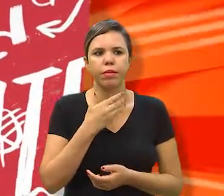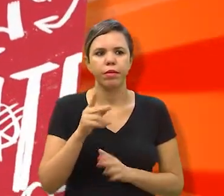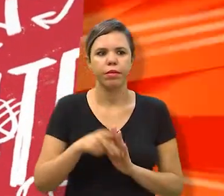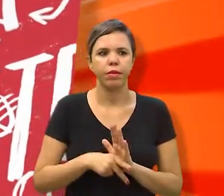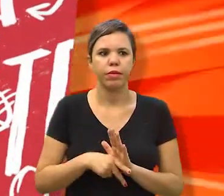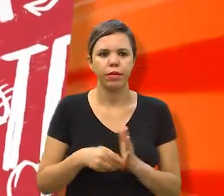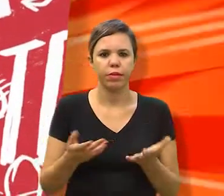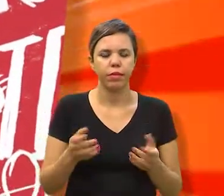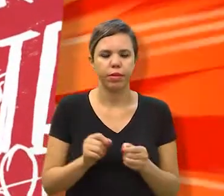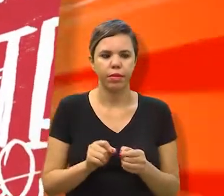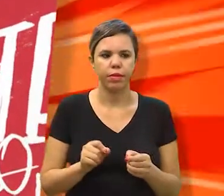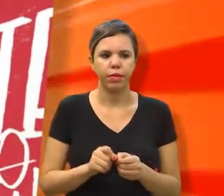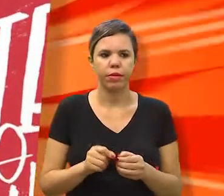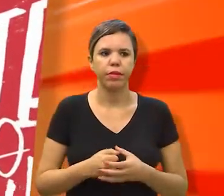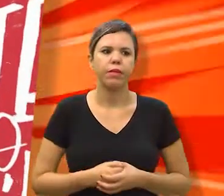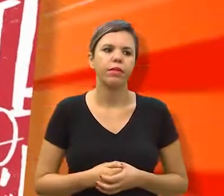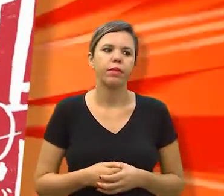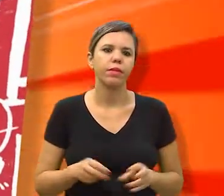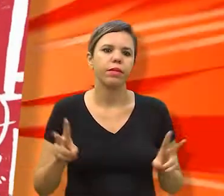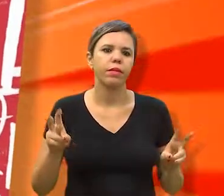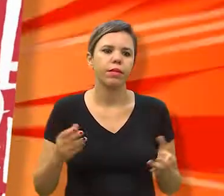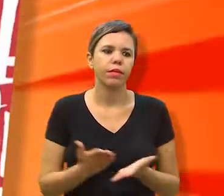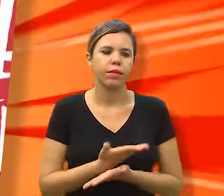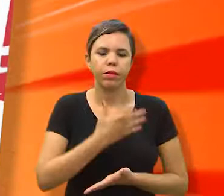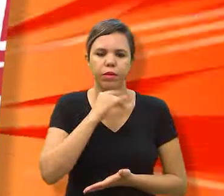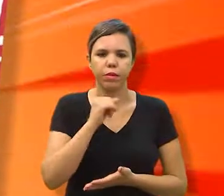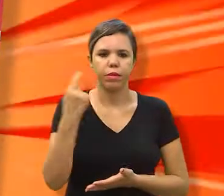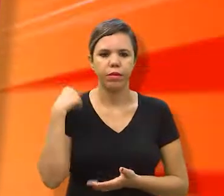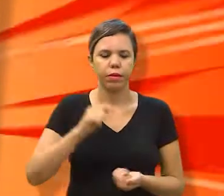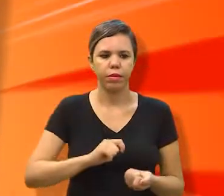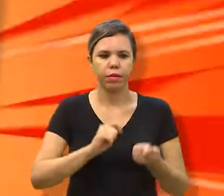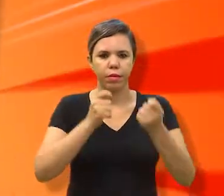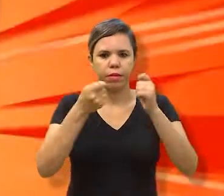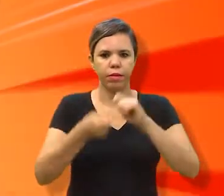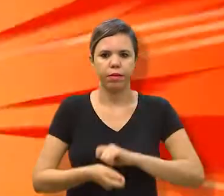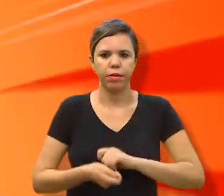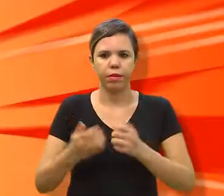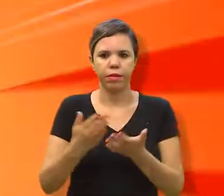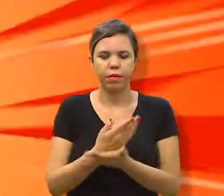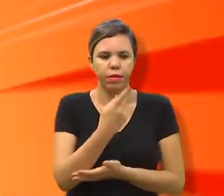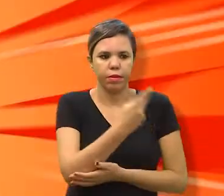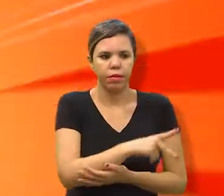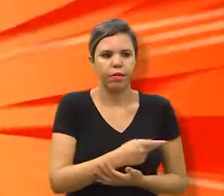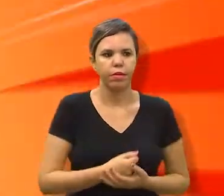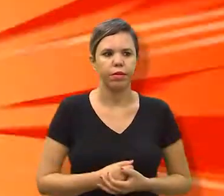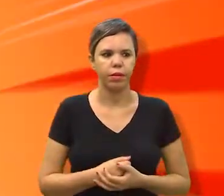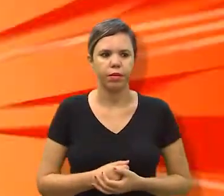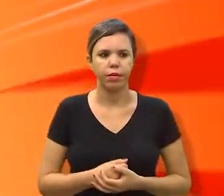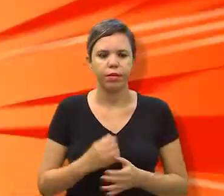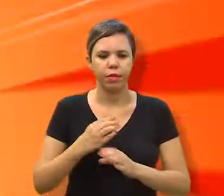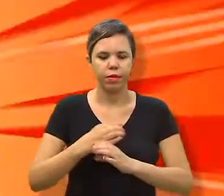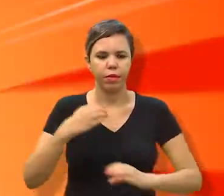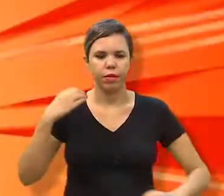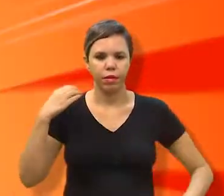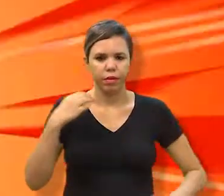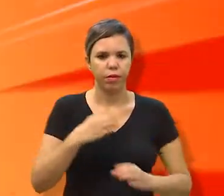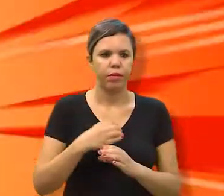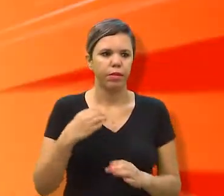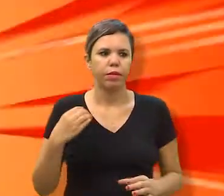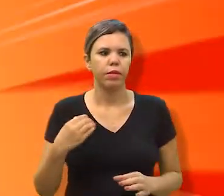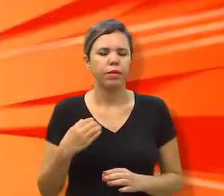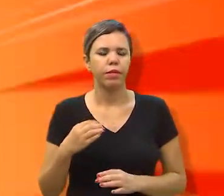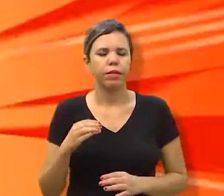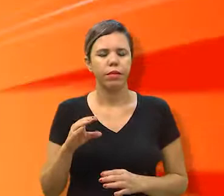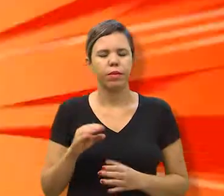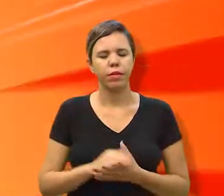tenho um projeto que eu quero fazer sobre o livro do meu pai, que é uma adaptação do livro dele, né? Que se chama Engenheiro de Pau a Pique.